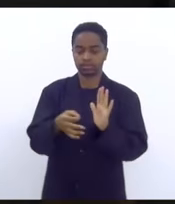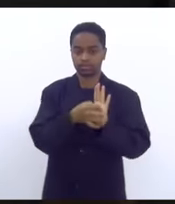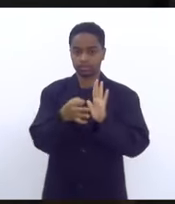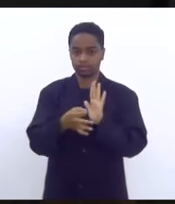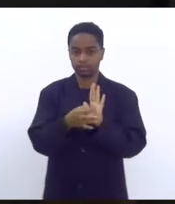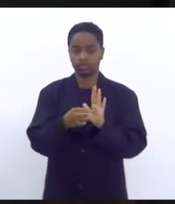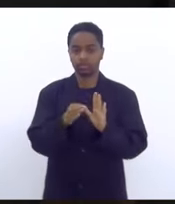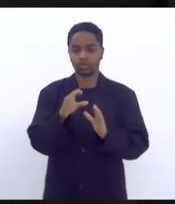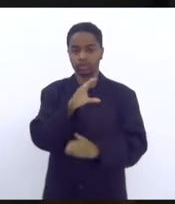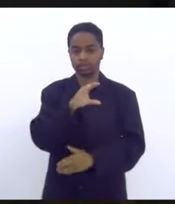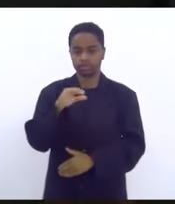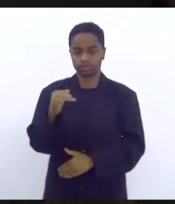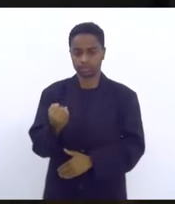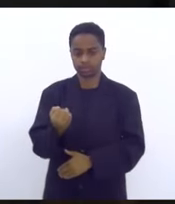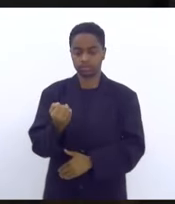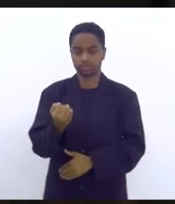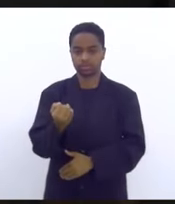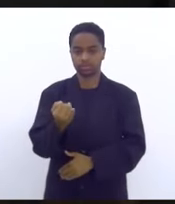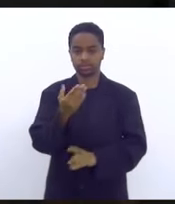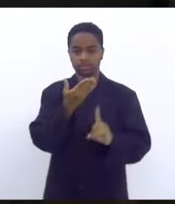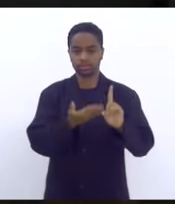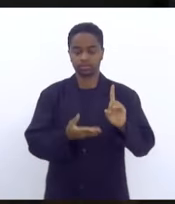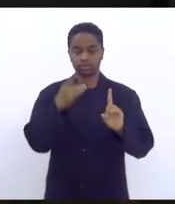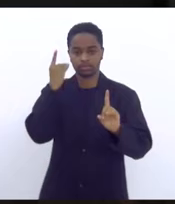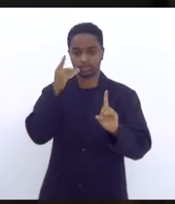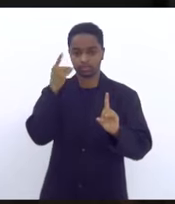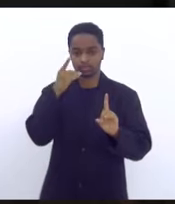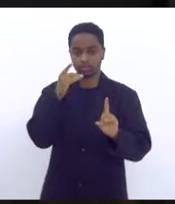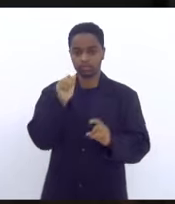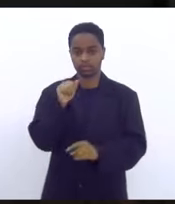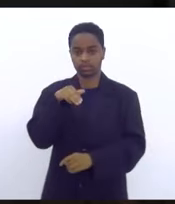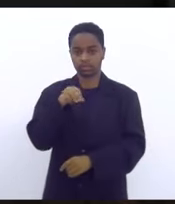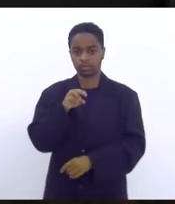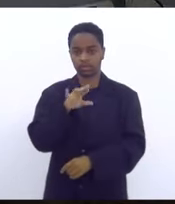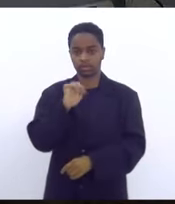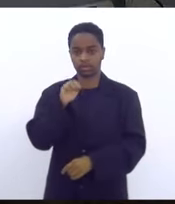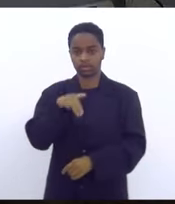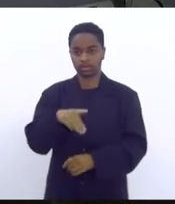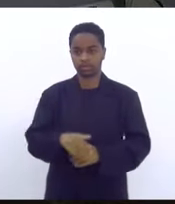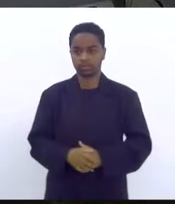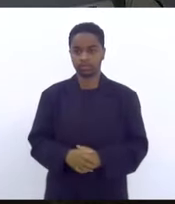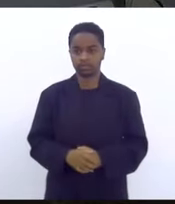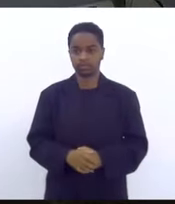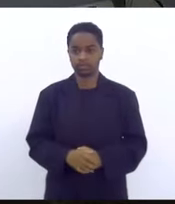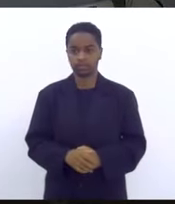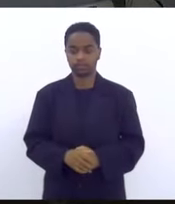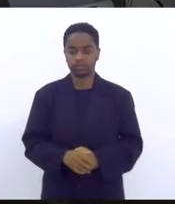Comissão de Constituição e Justiça, deputado Rodrigo Amorim.